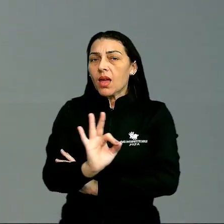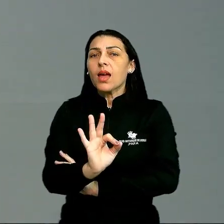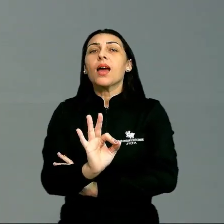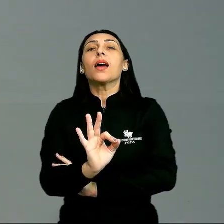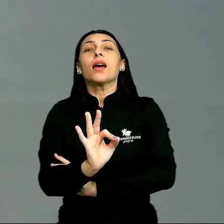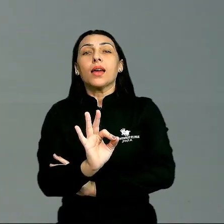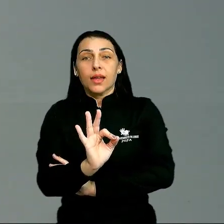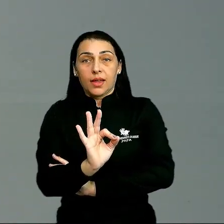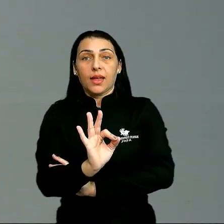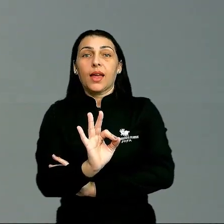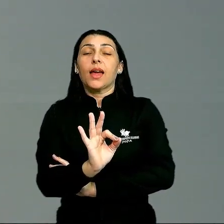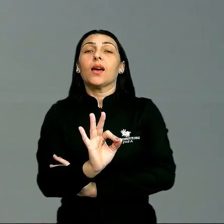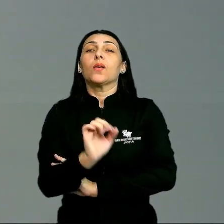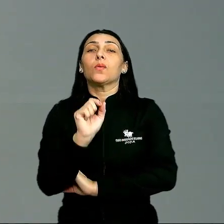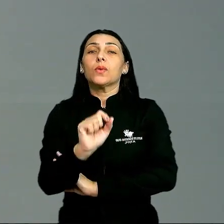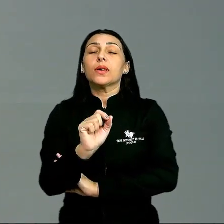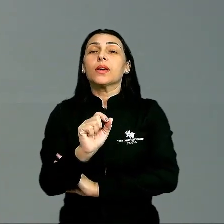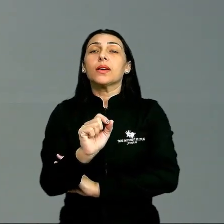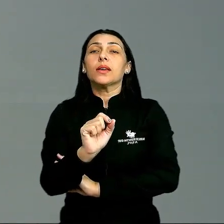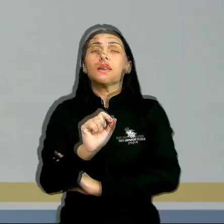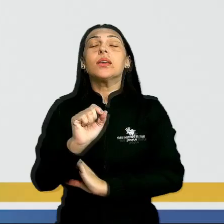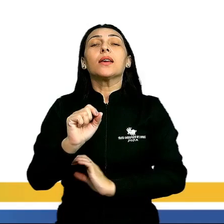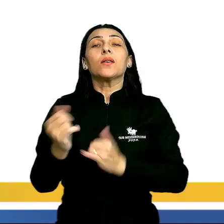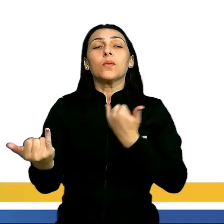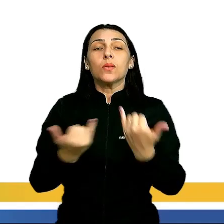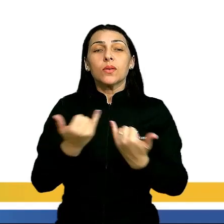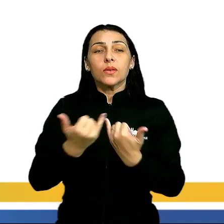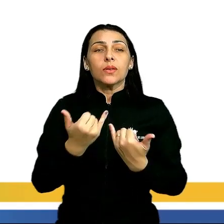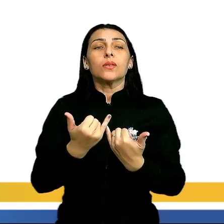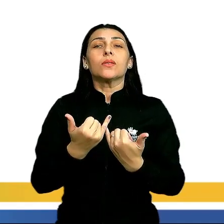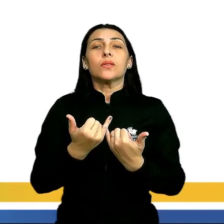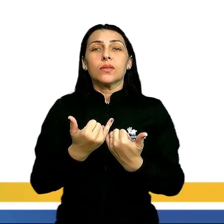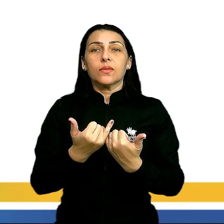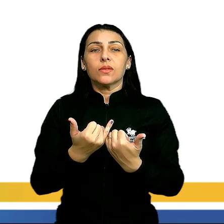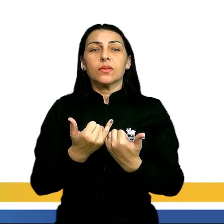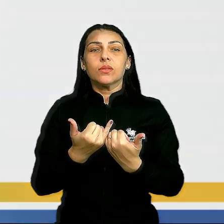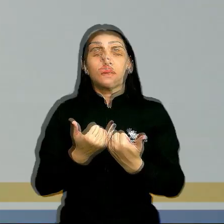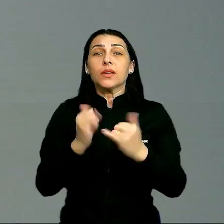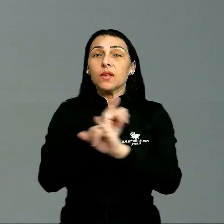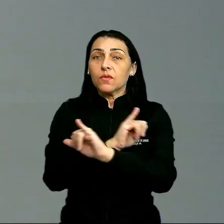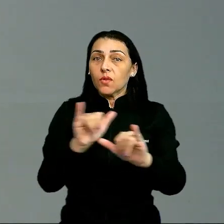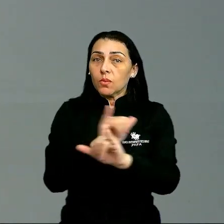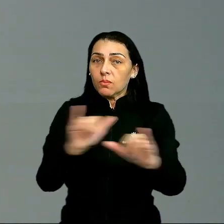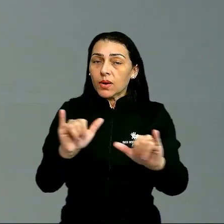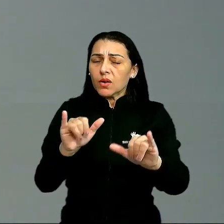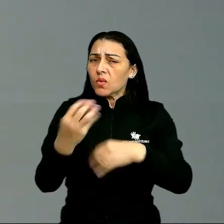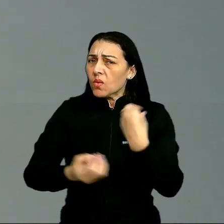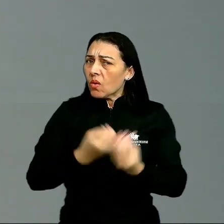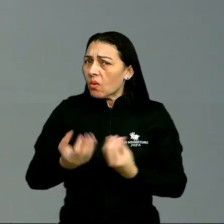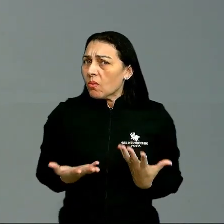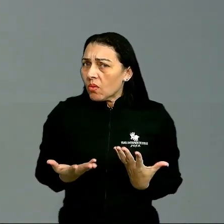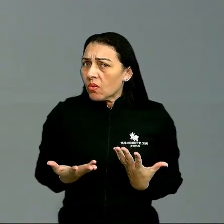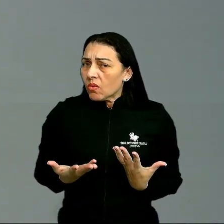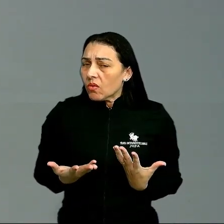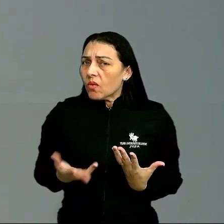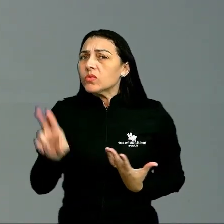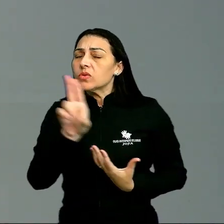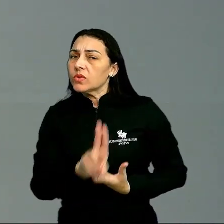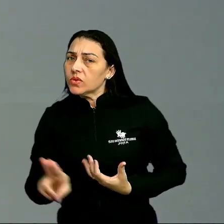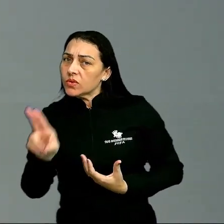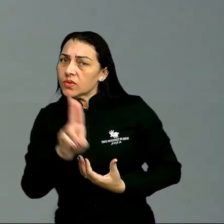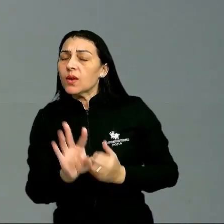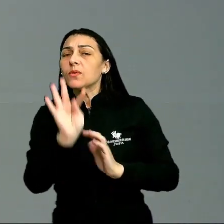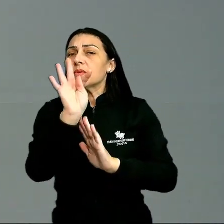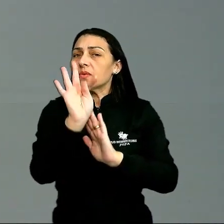função informativa, ela tem como principal objetivo, é isso mesmo, informar. Como assim, professora? Eu vou utilizar